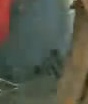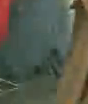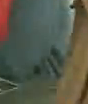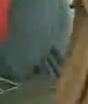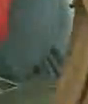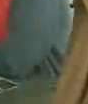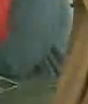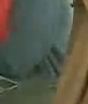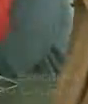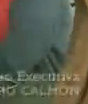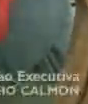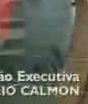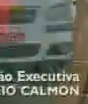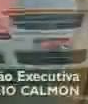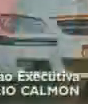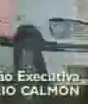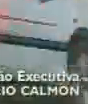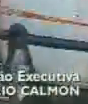B